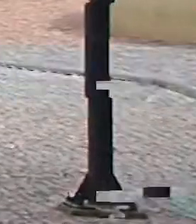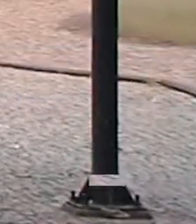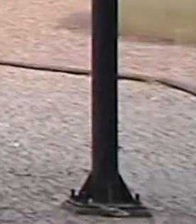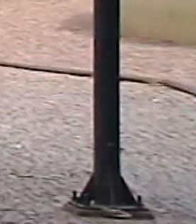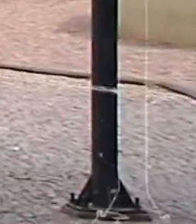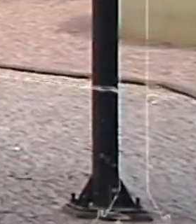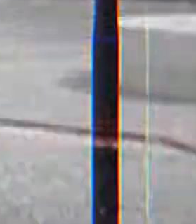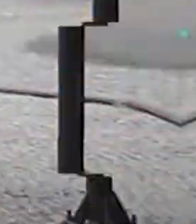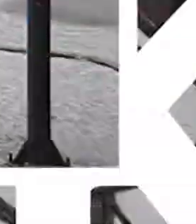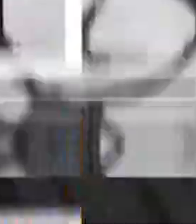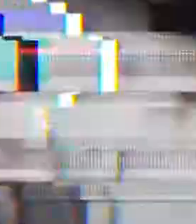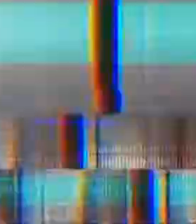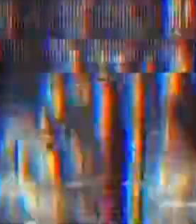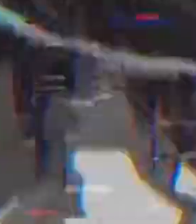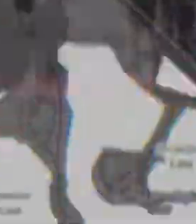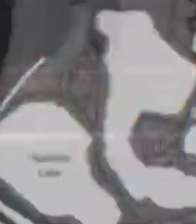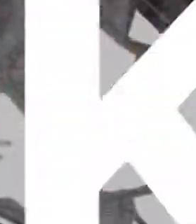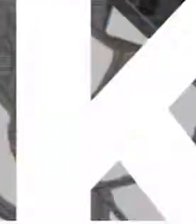especial